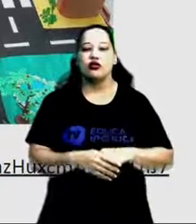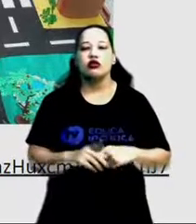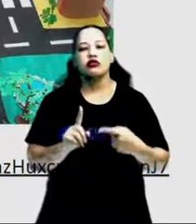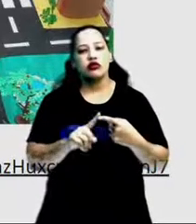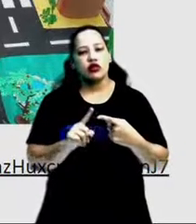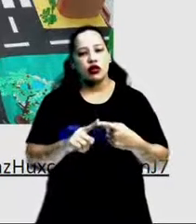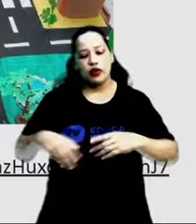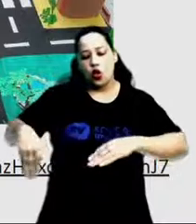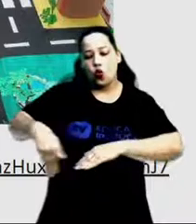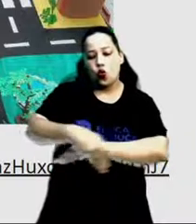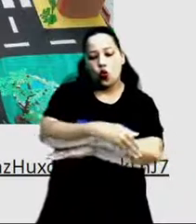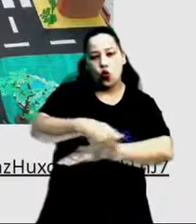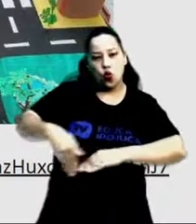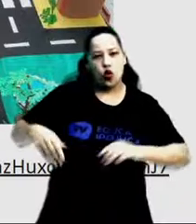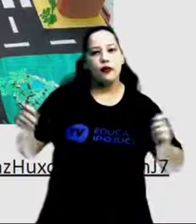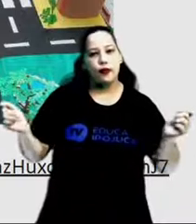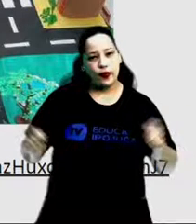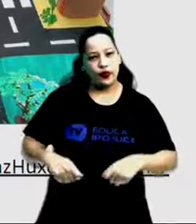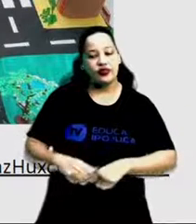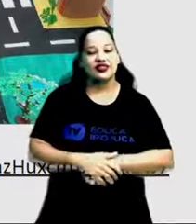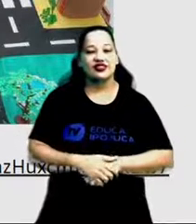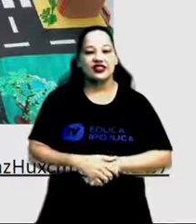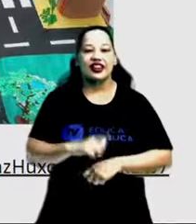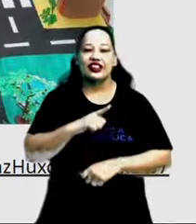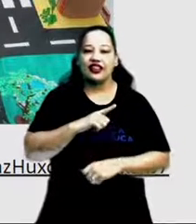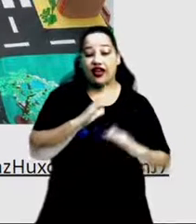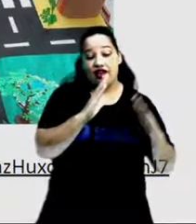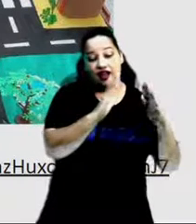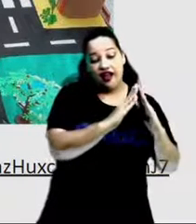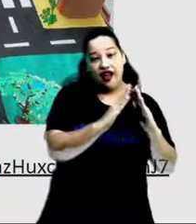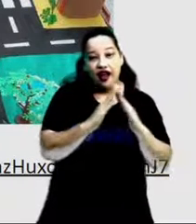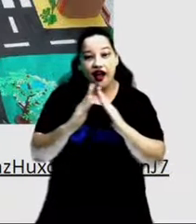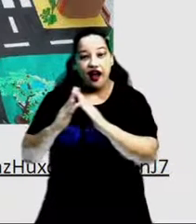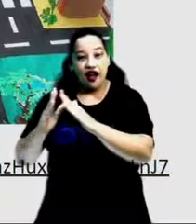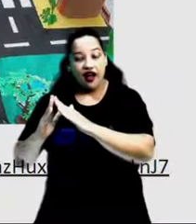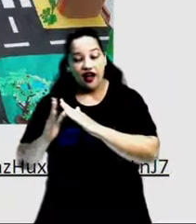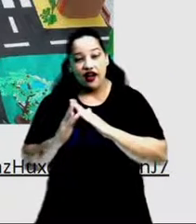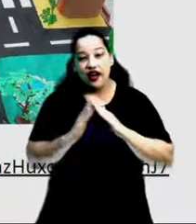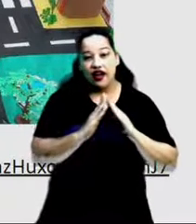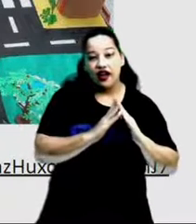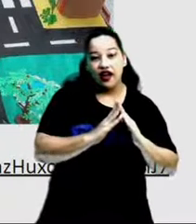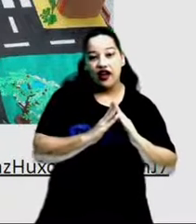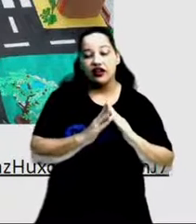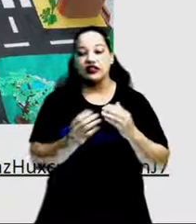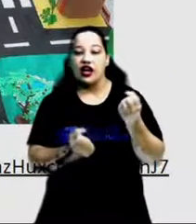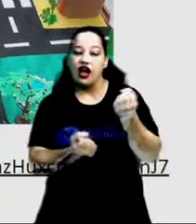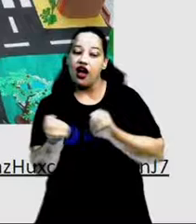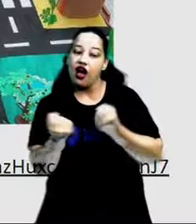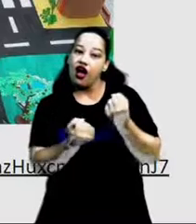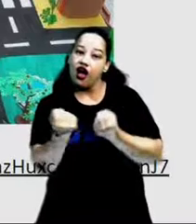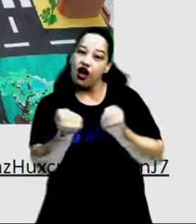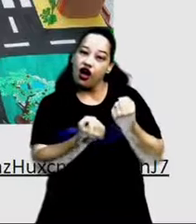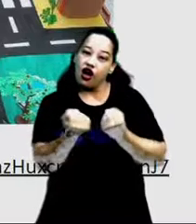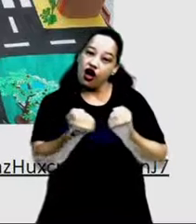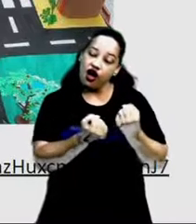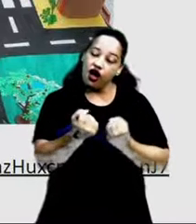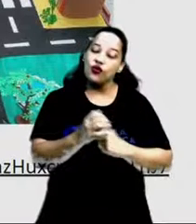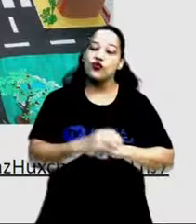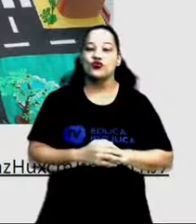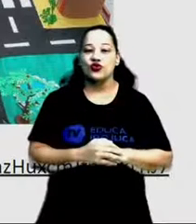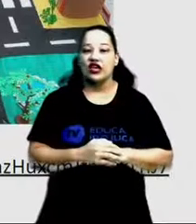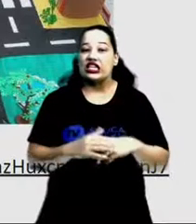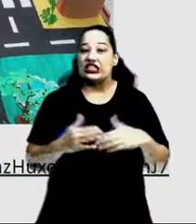rua. Já temos casas, vemos carros, então é uma